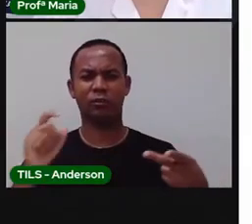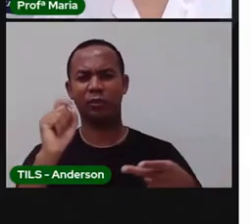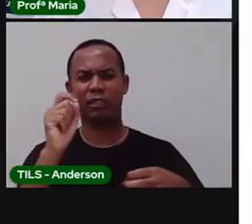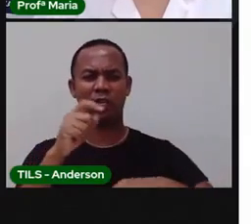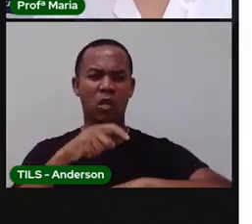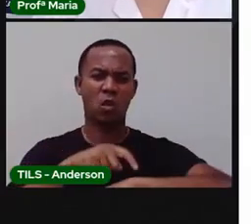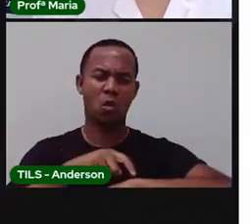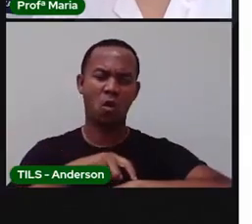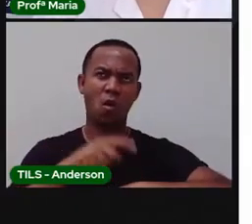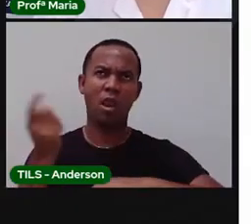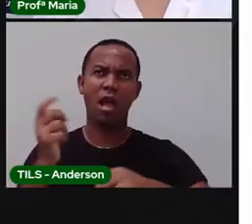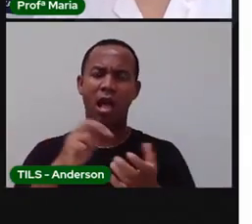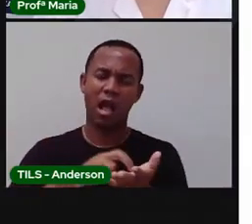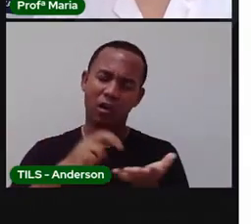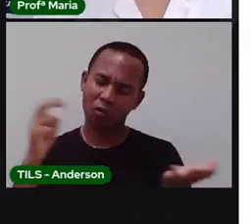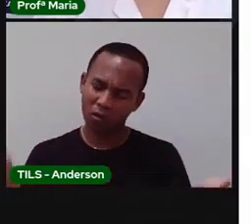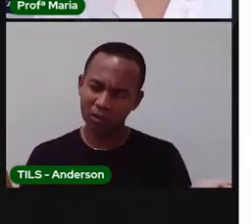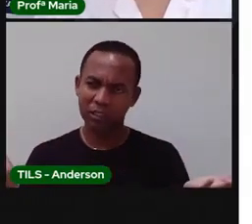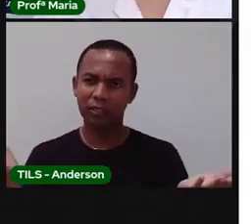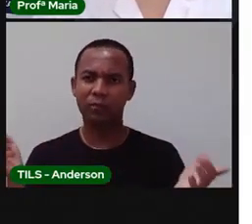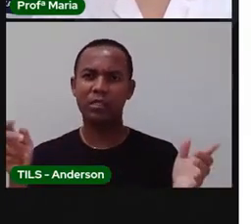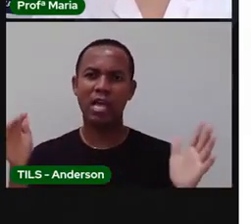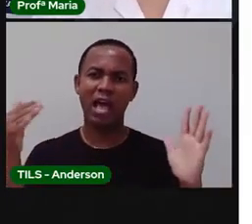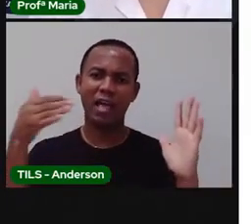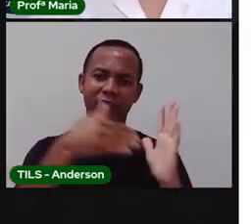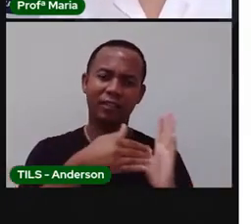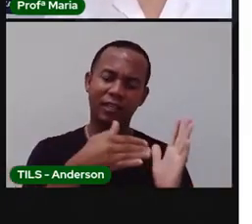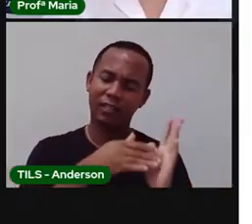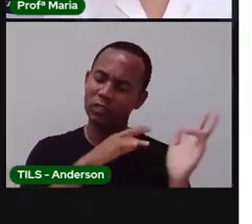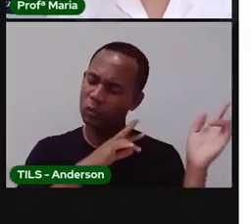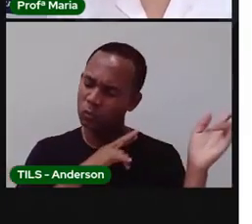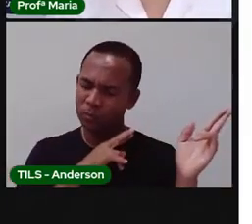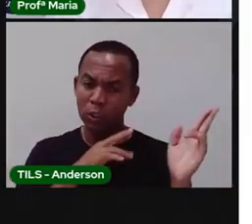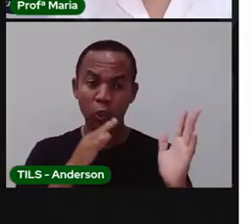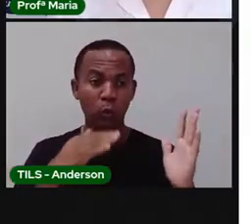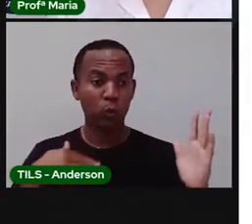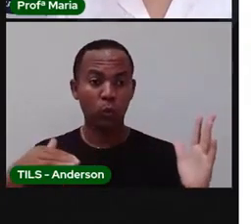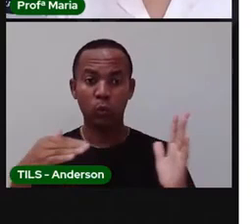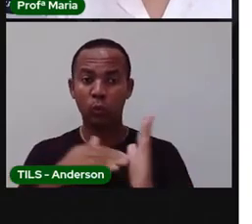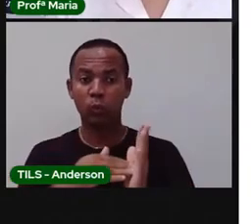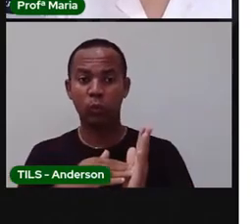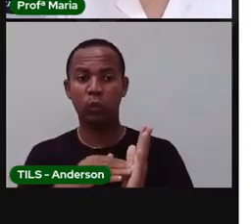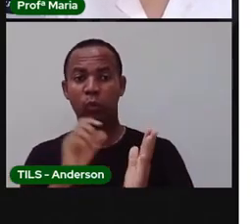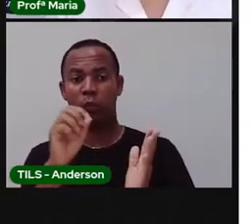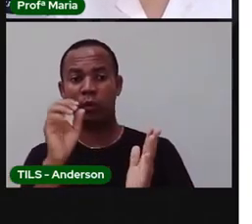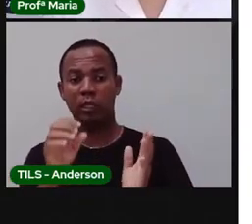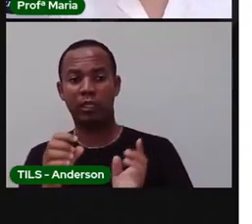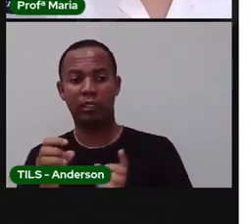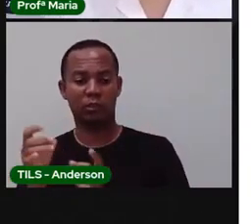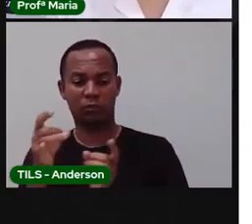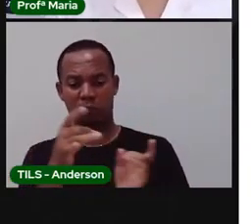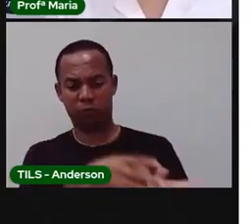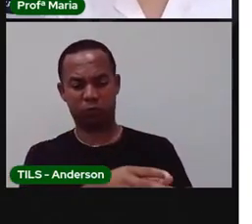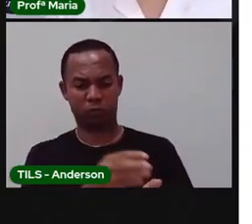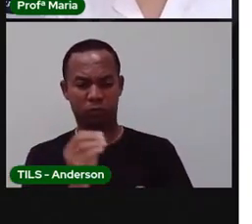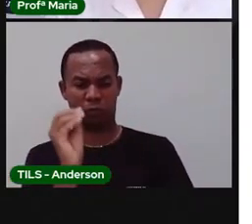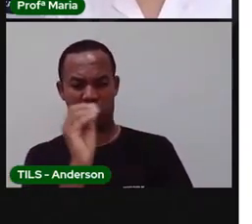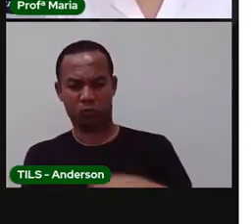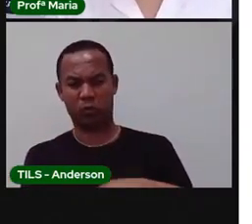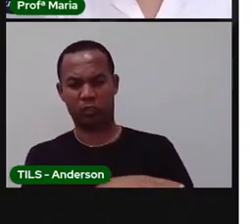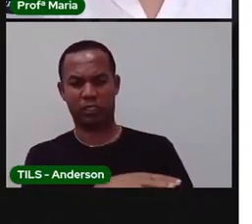que acordamos até quando vamos dormir? Será que tudo que jogamos fora é lixo? Será que nada disso